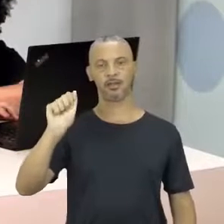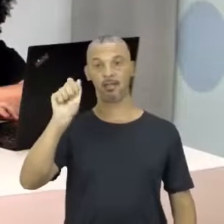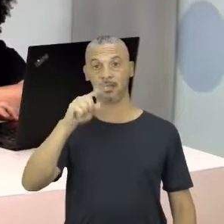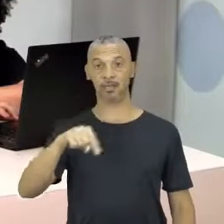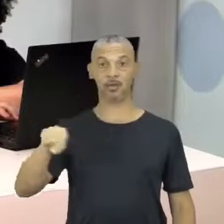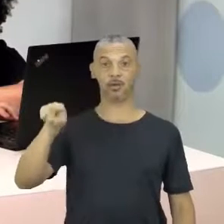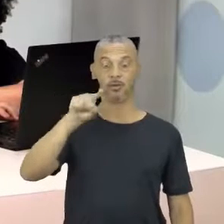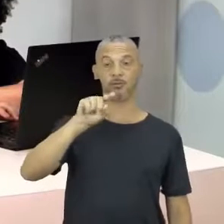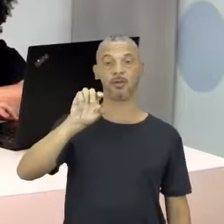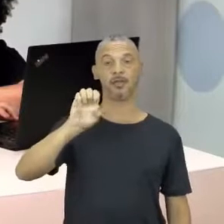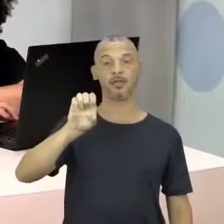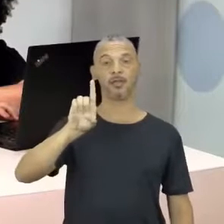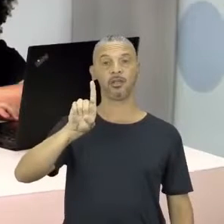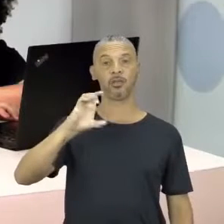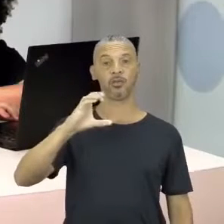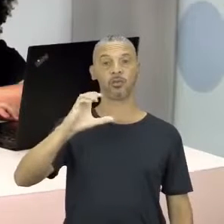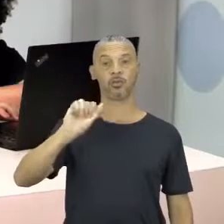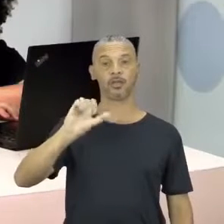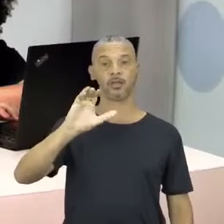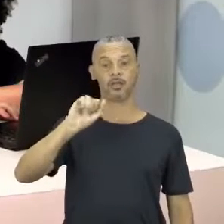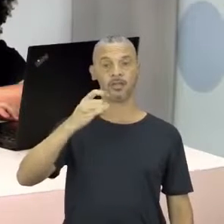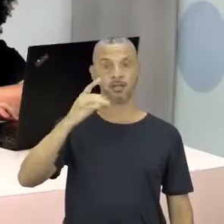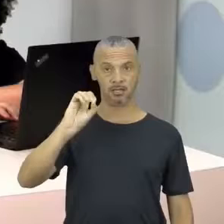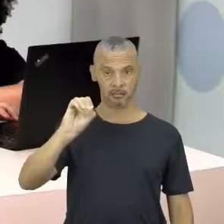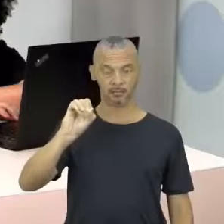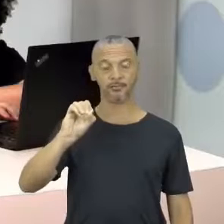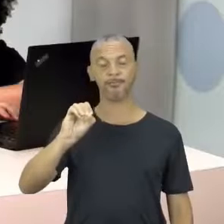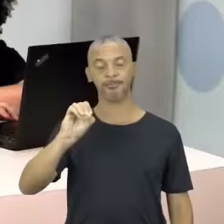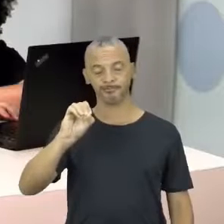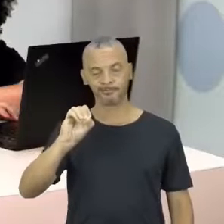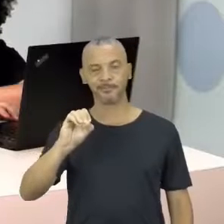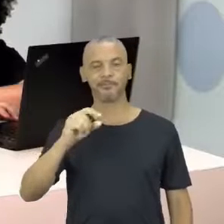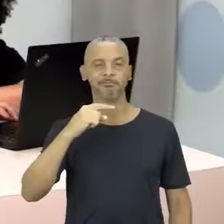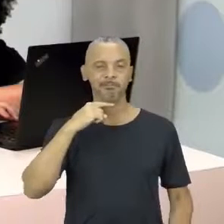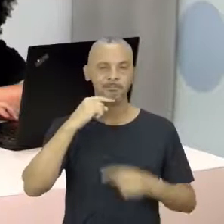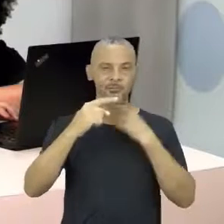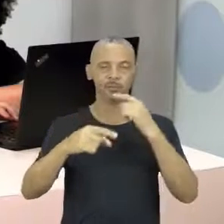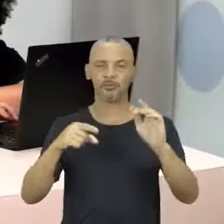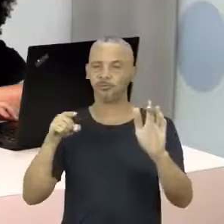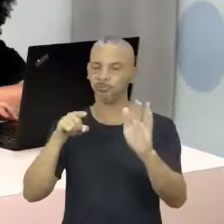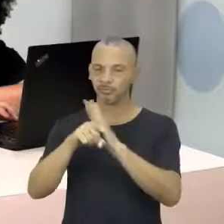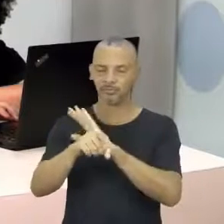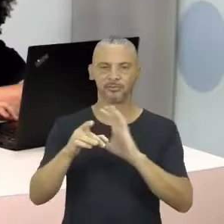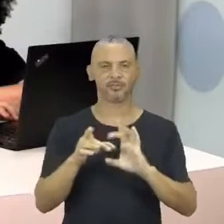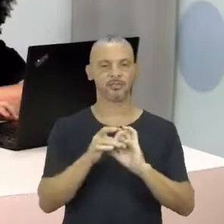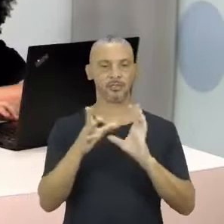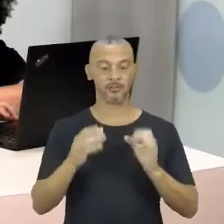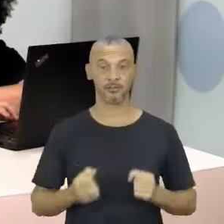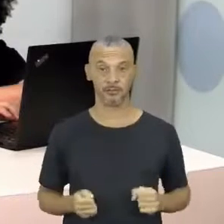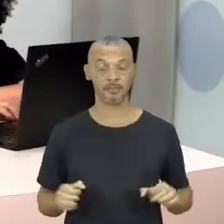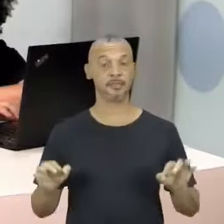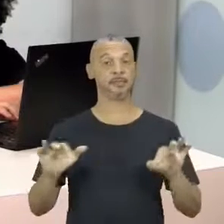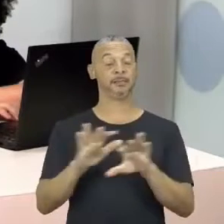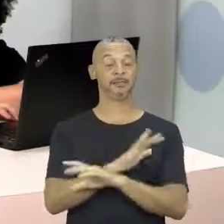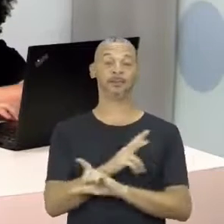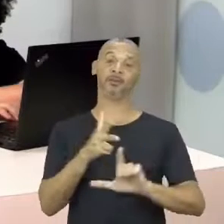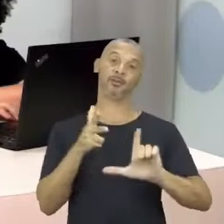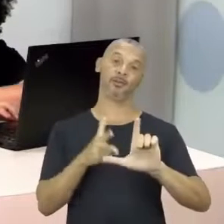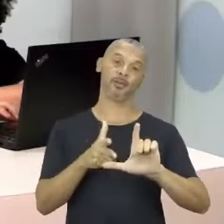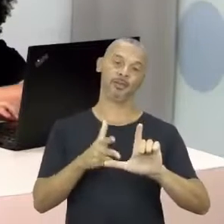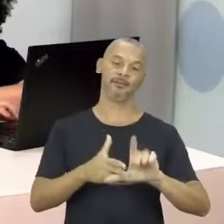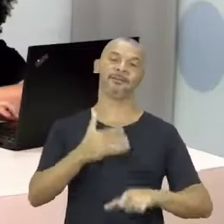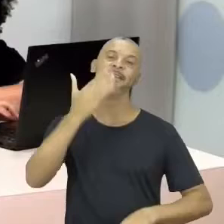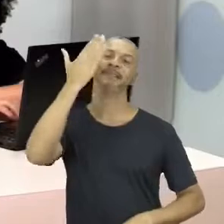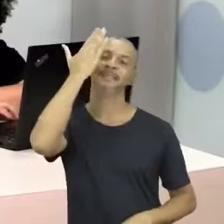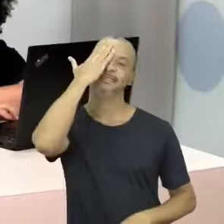RH@educacão. Você pode encaminhar a sua dúvida ali e a gente vai dar esse suporte, tá bom? Eu vou encerrar aqui porque a gente já sabe que vocês